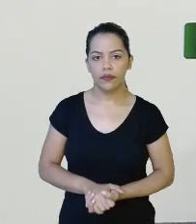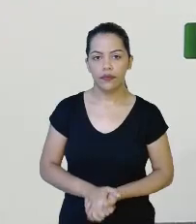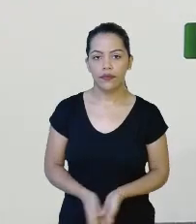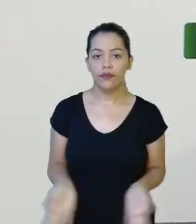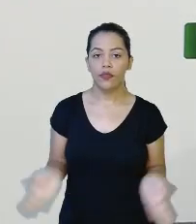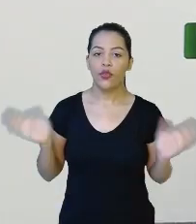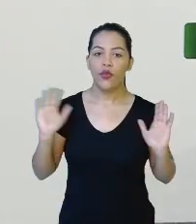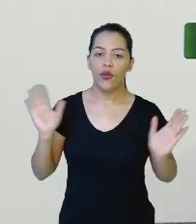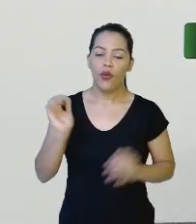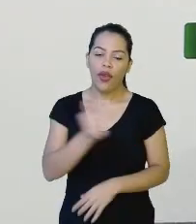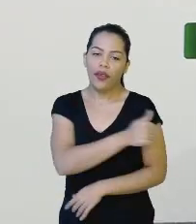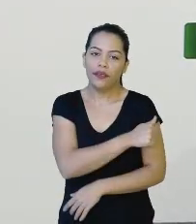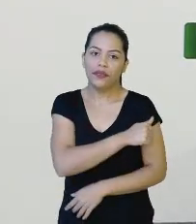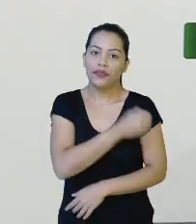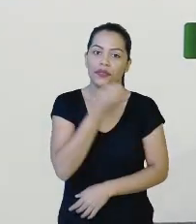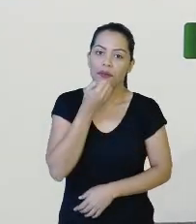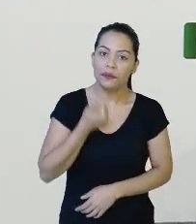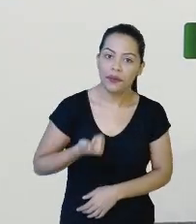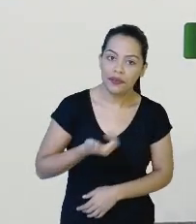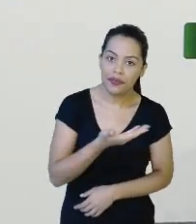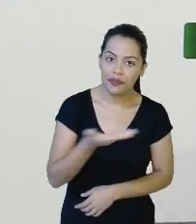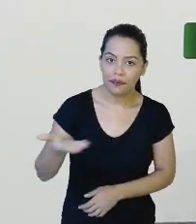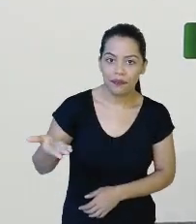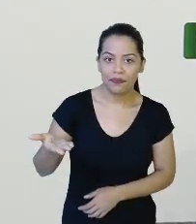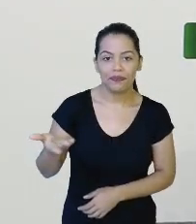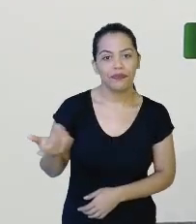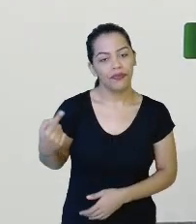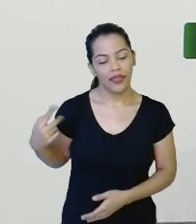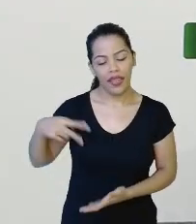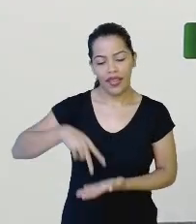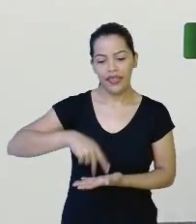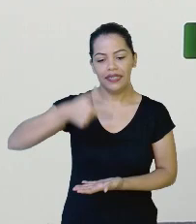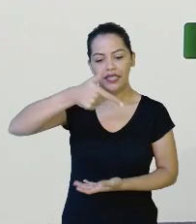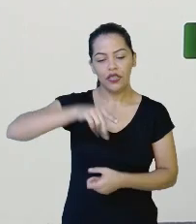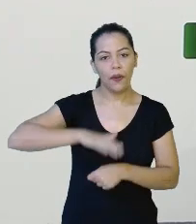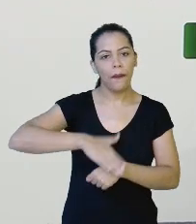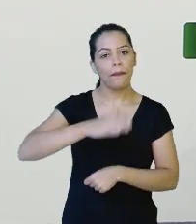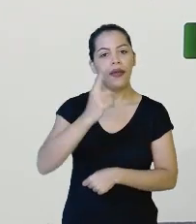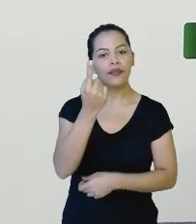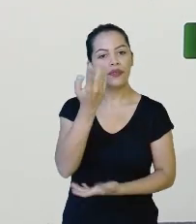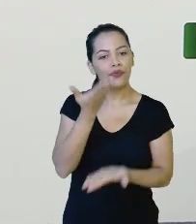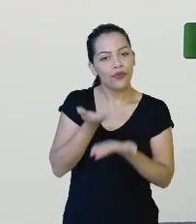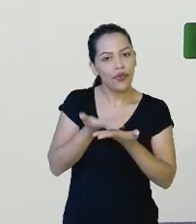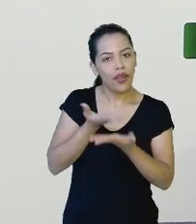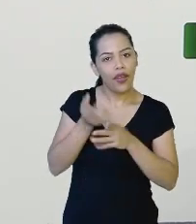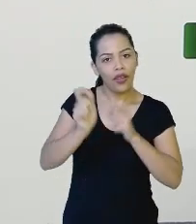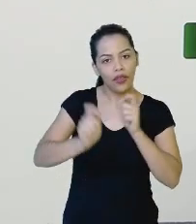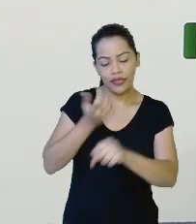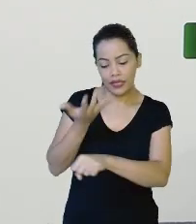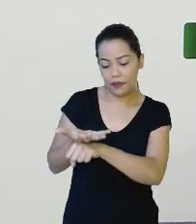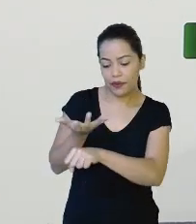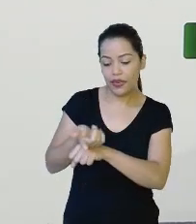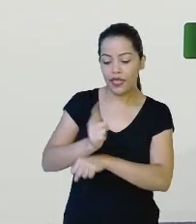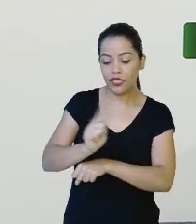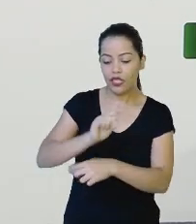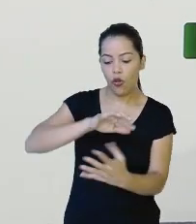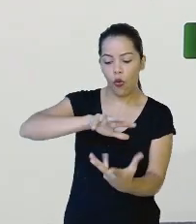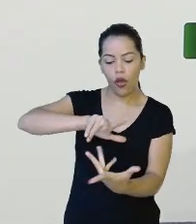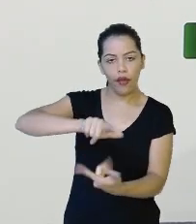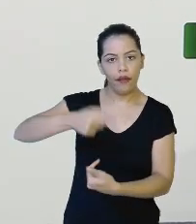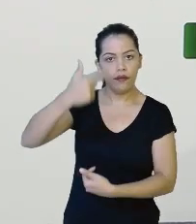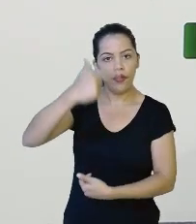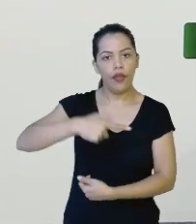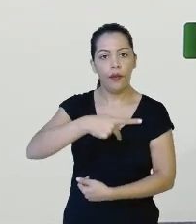Olá, estudantes, tudo bem com vocês? Estamos aqui para mais uma aula de Geografia. Eu sou a